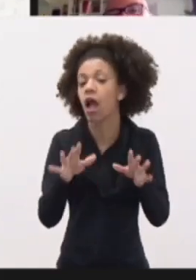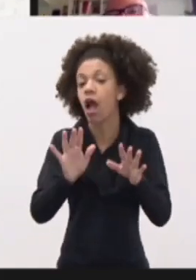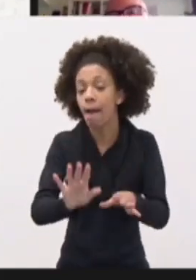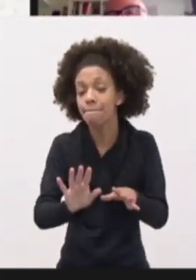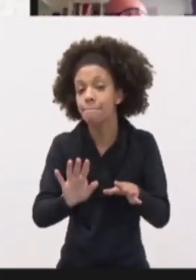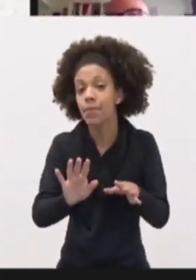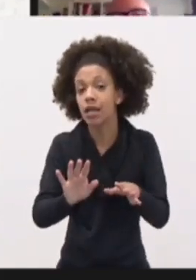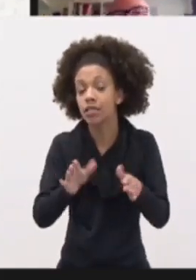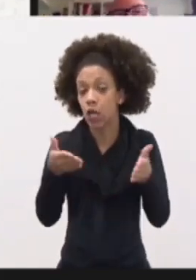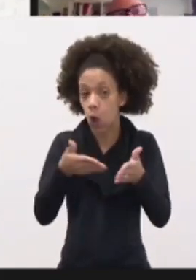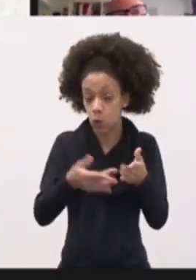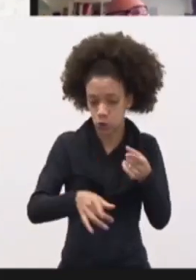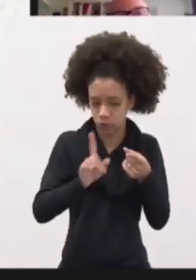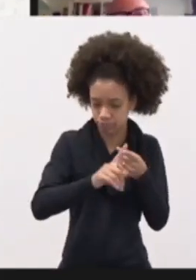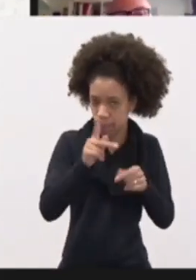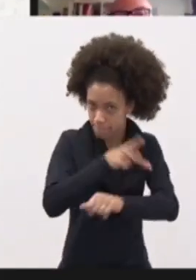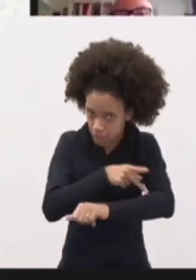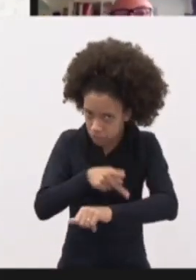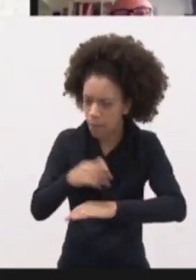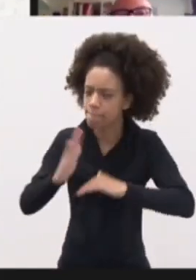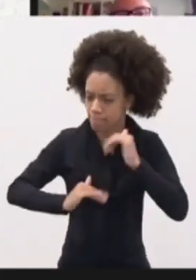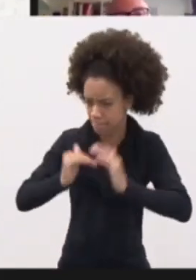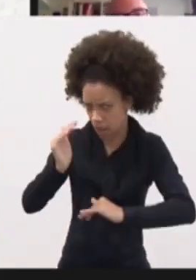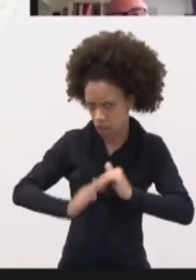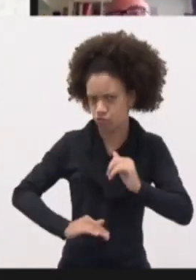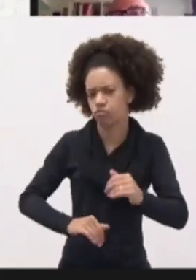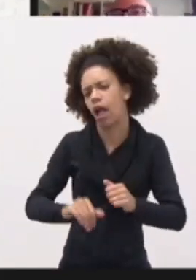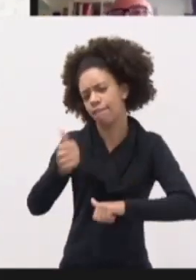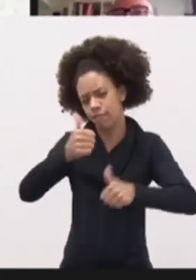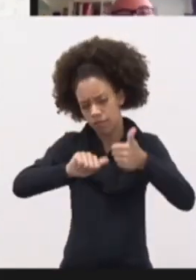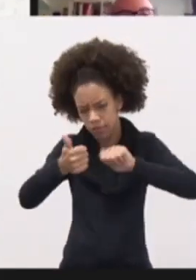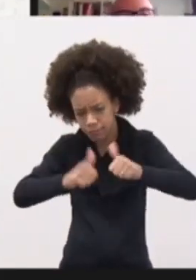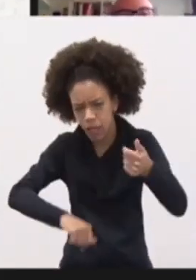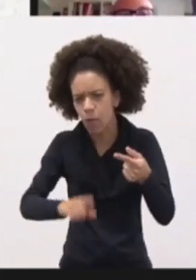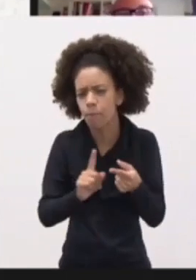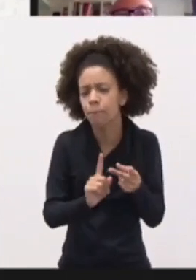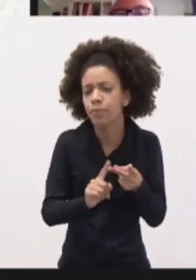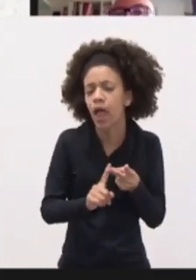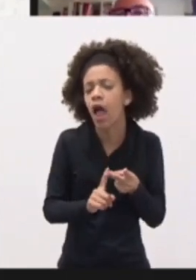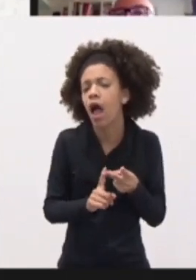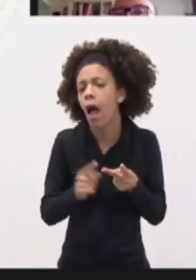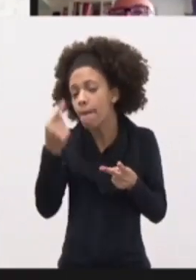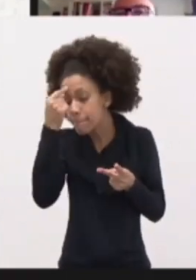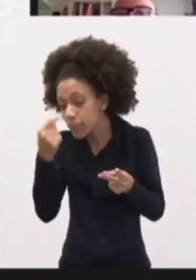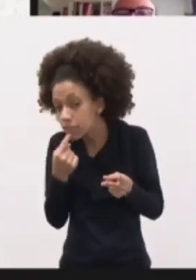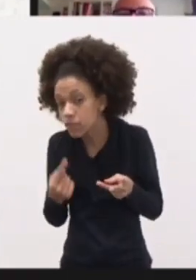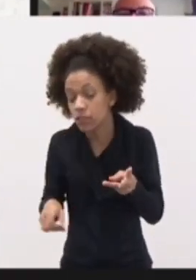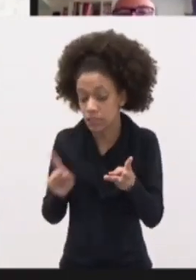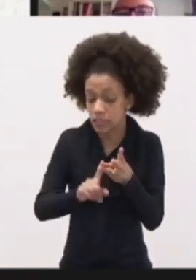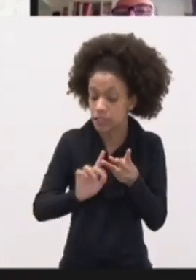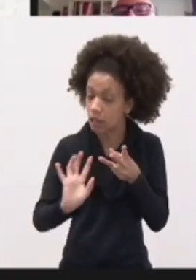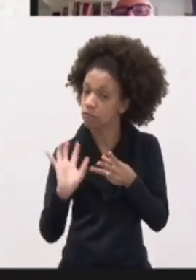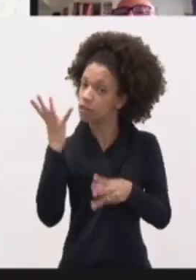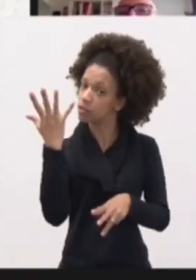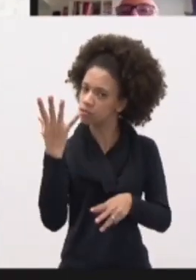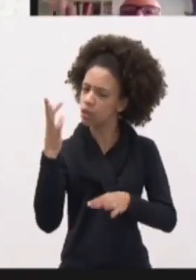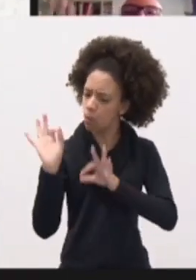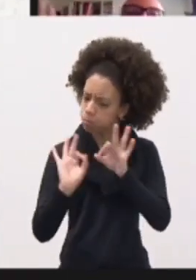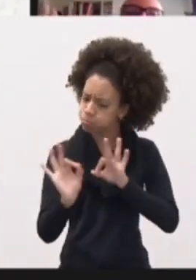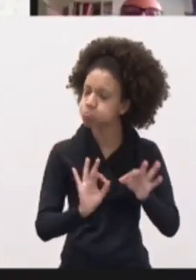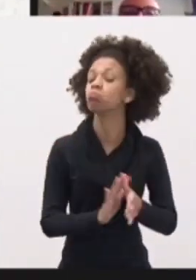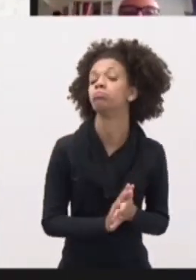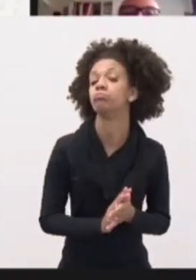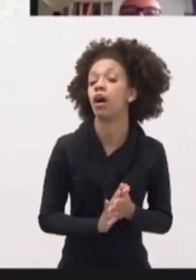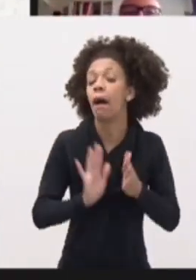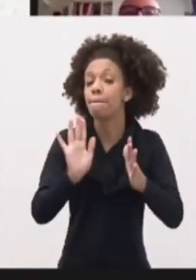a gente vai ver hoje, tem a prática pedagógica, a avaliação, a personalização e a curadoria e criação. As outras 2